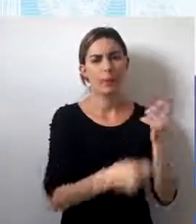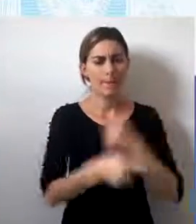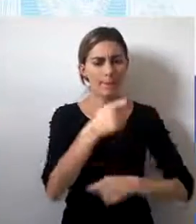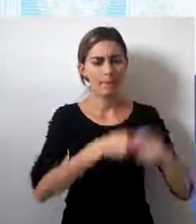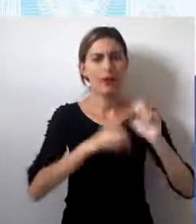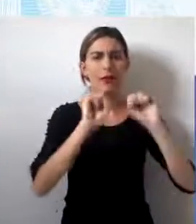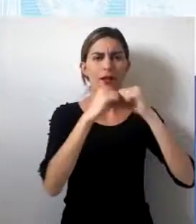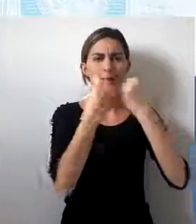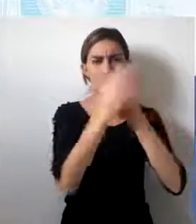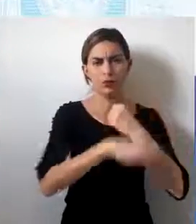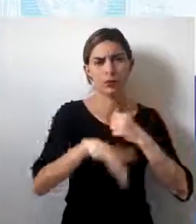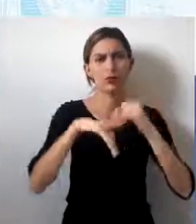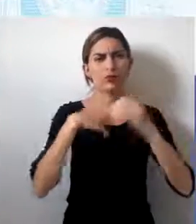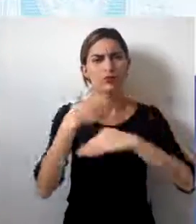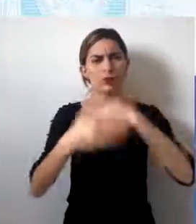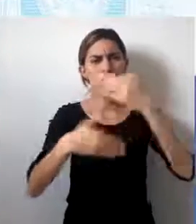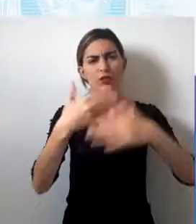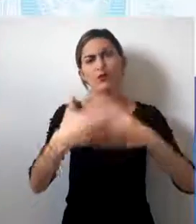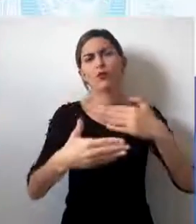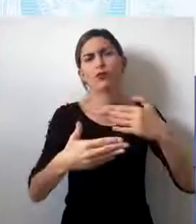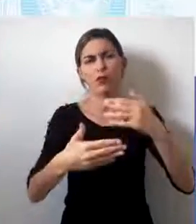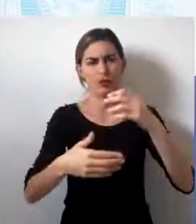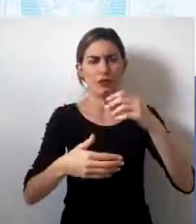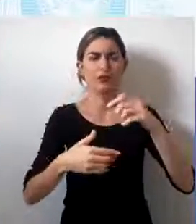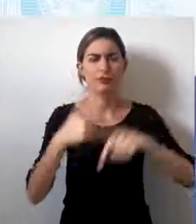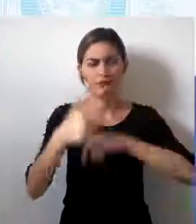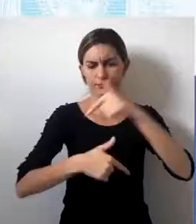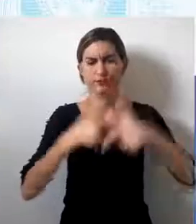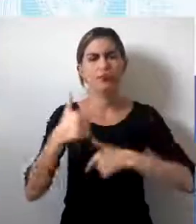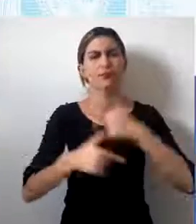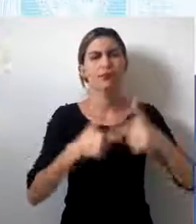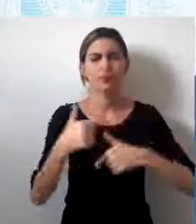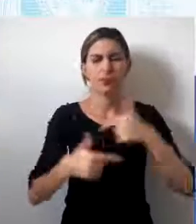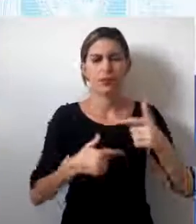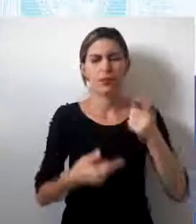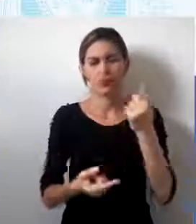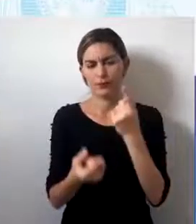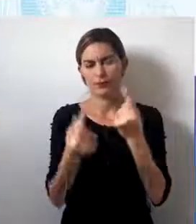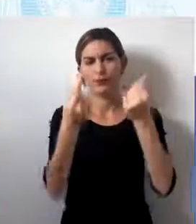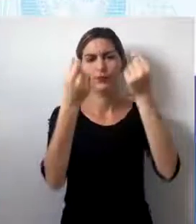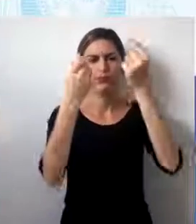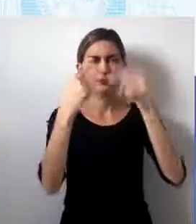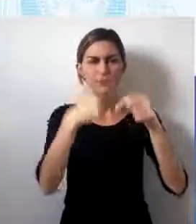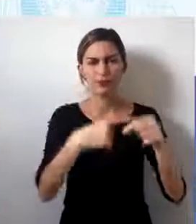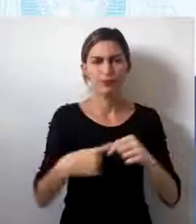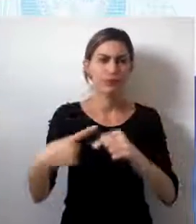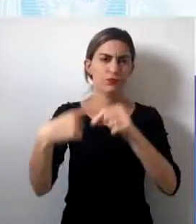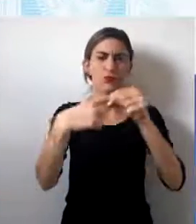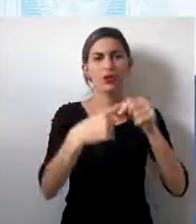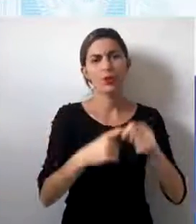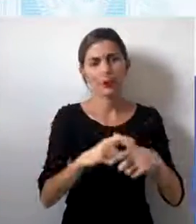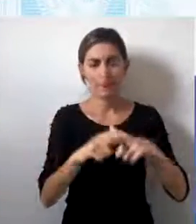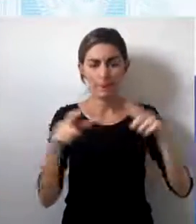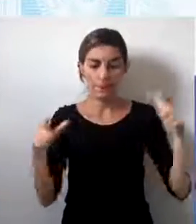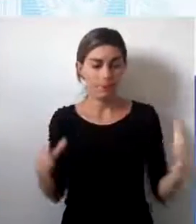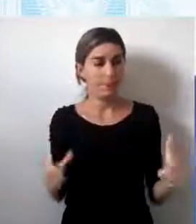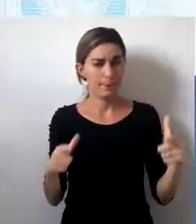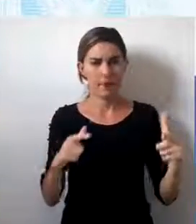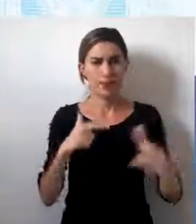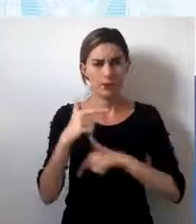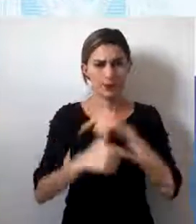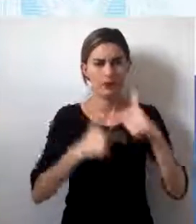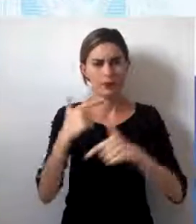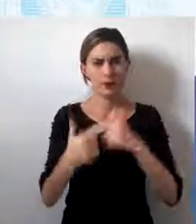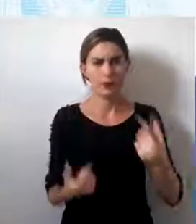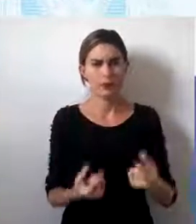mobilidade social fazia com que se desenvolvesse essa atividade econômica no interior. E muitas vezes essa